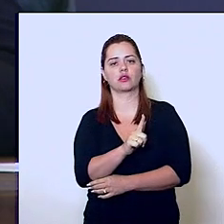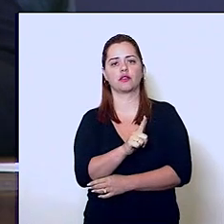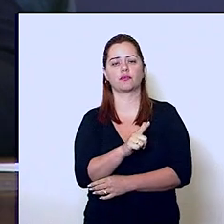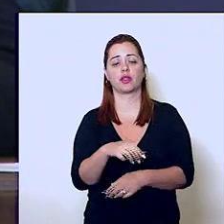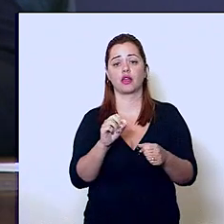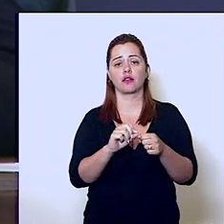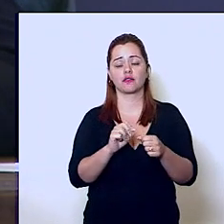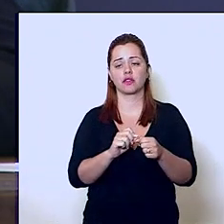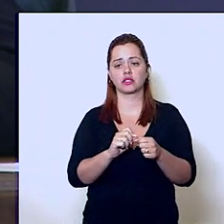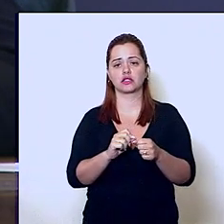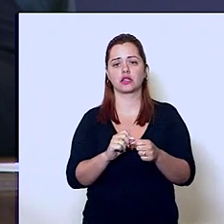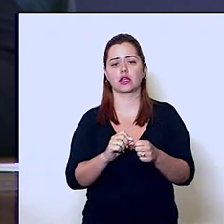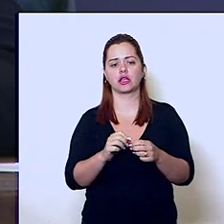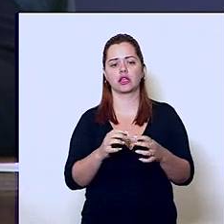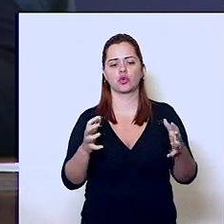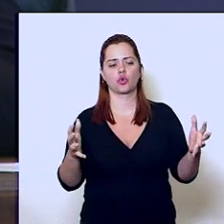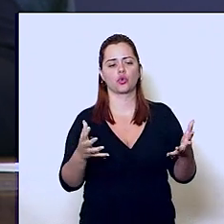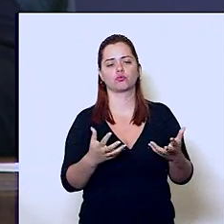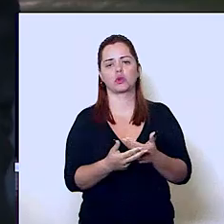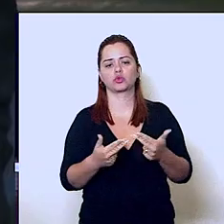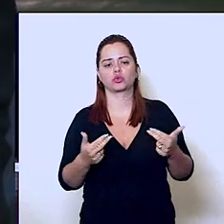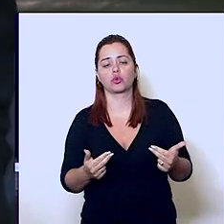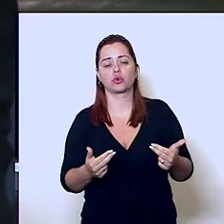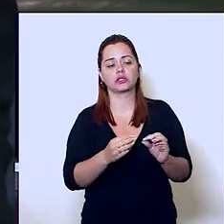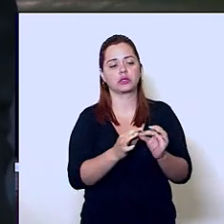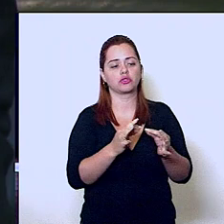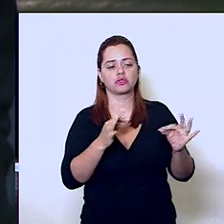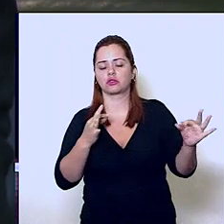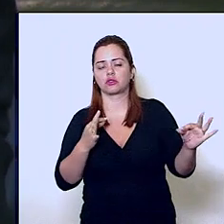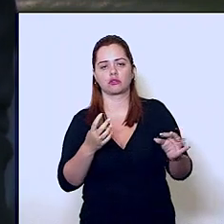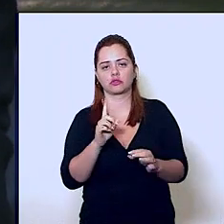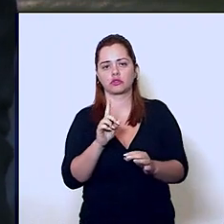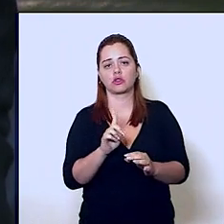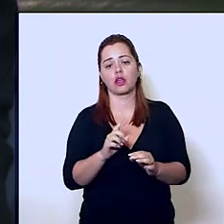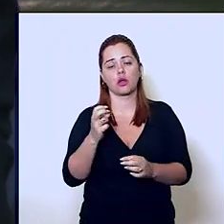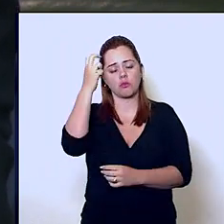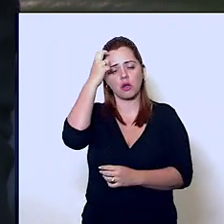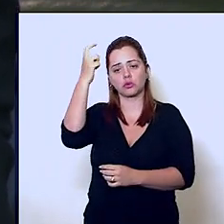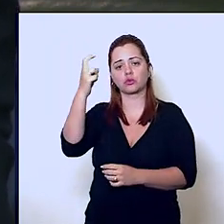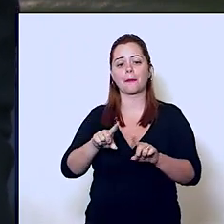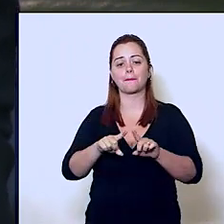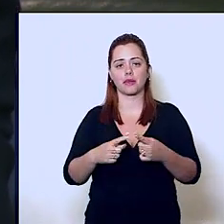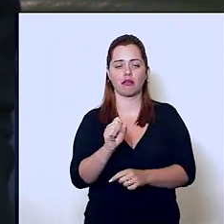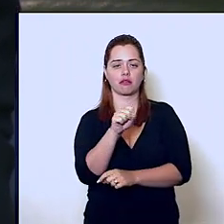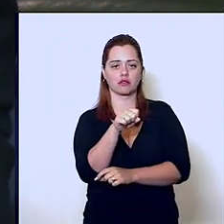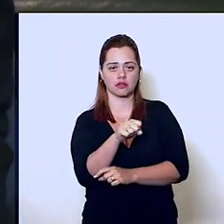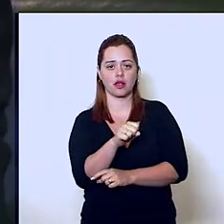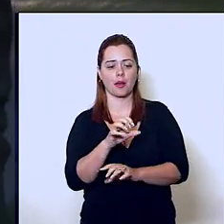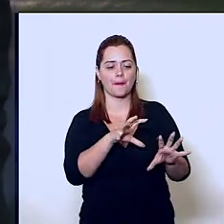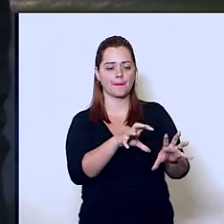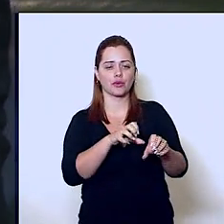não impondo distanciamento pela cultura que ele detinha, mas sim buscando transmitir isso de uma